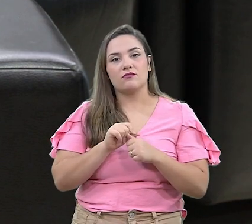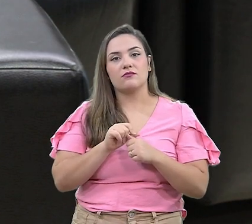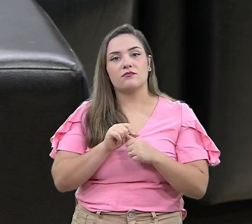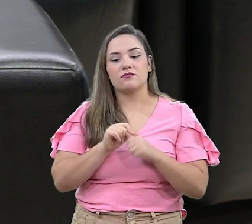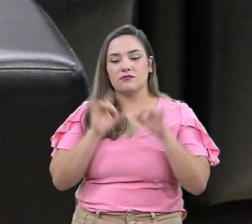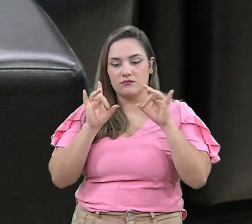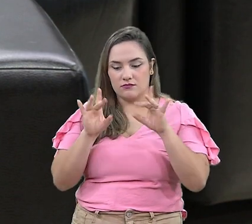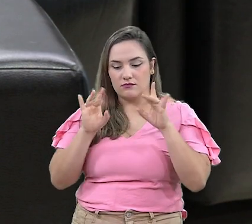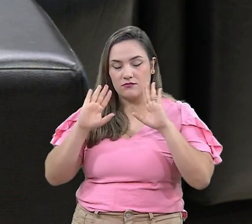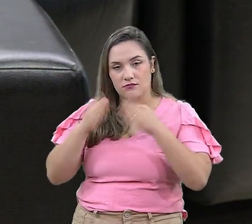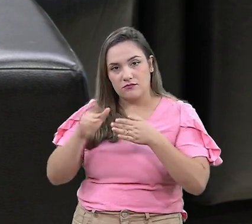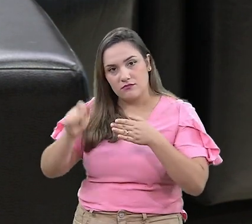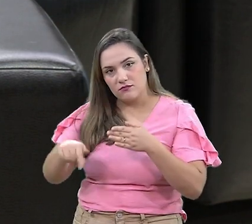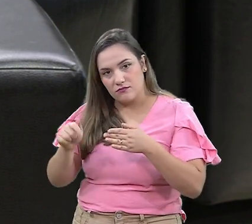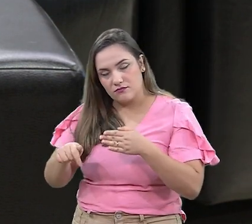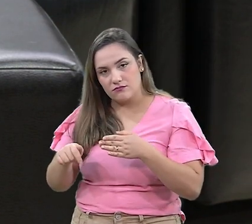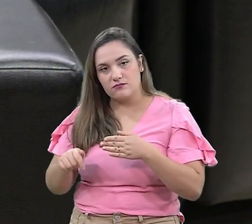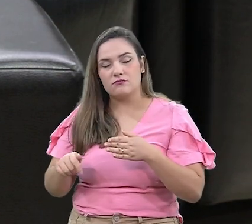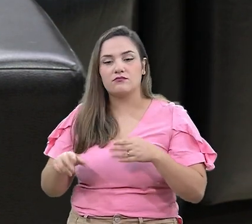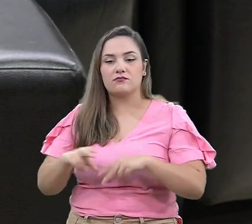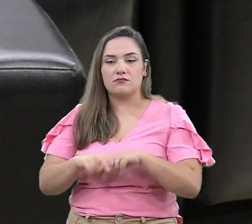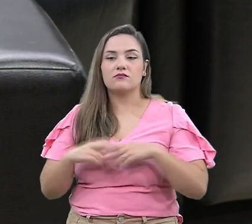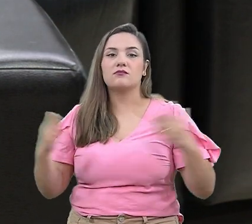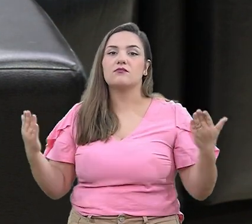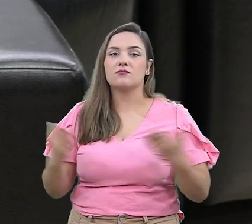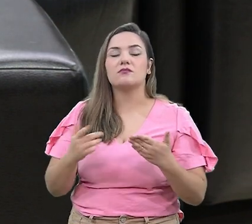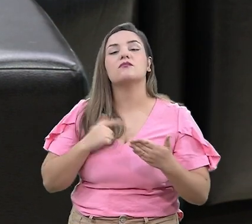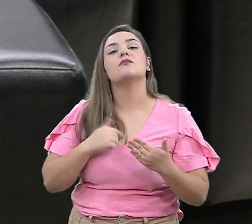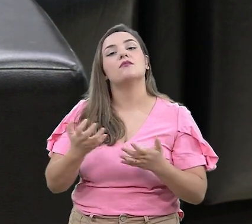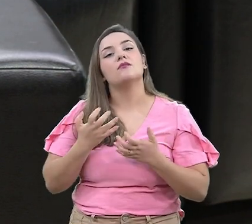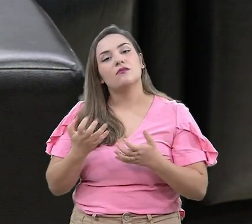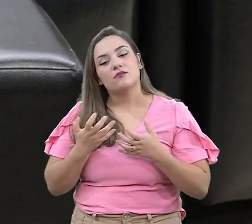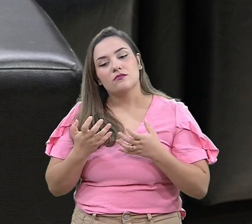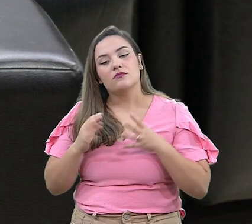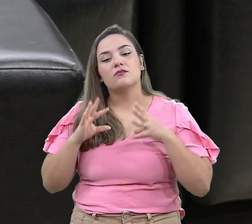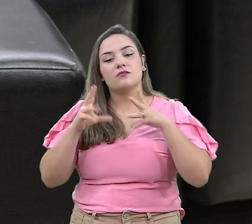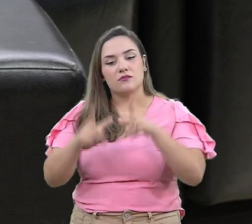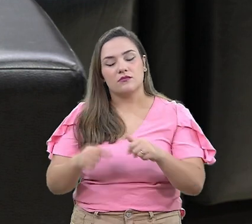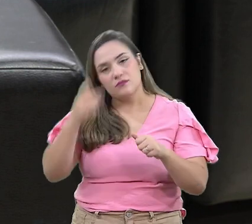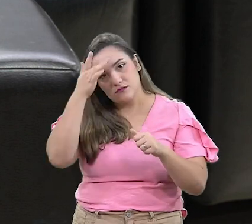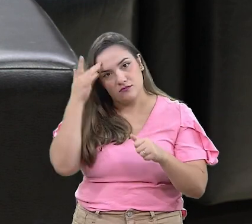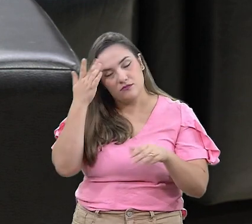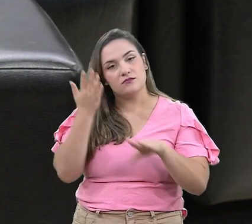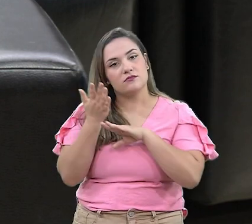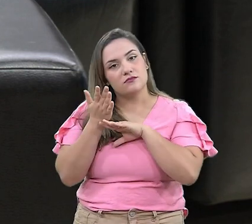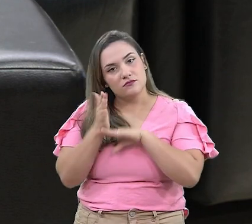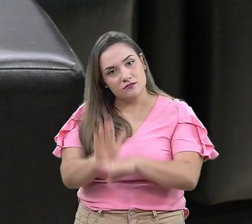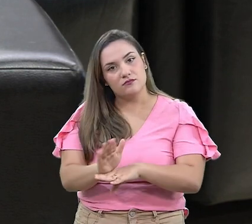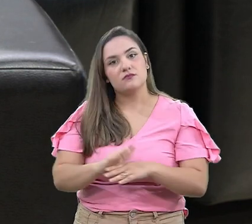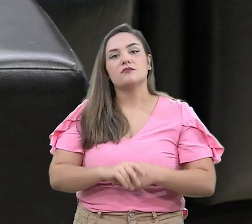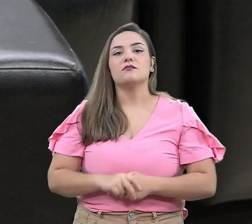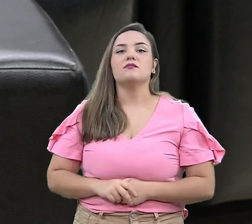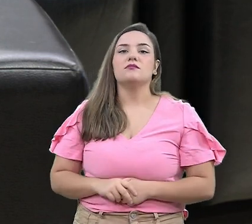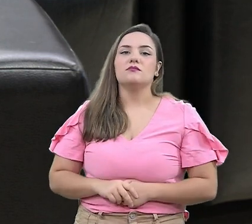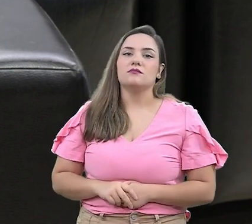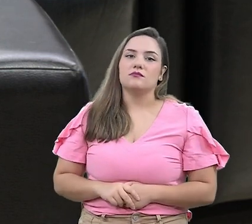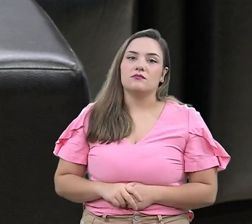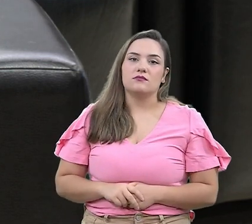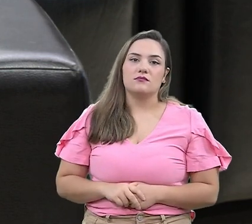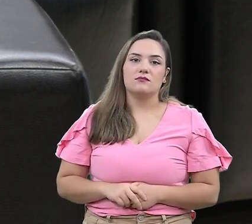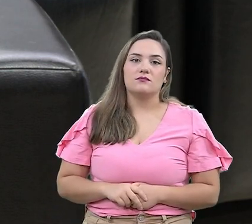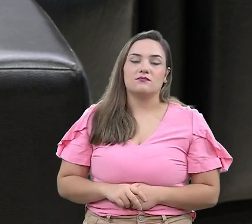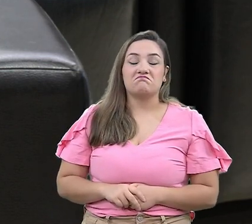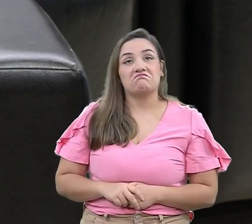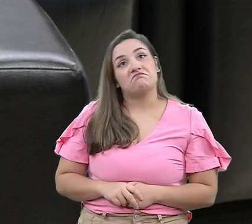especificamente com a nossa realidade. Né? Então, eu espero desde já que todos colaborem, todos e todas colaborem,